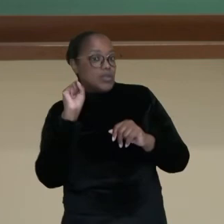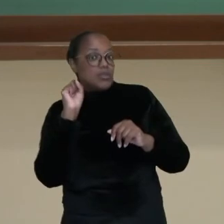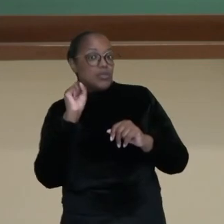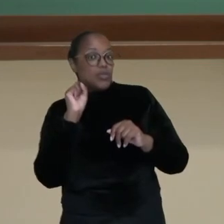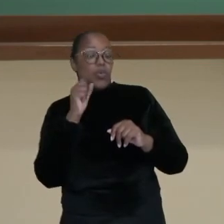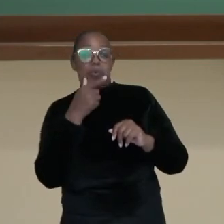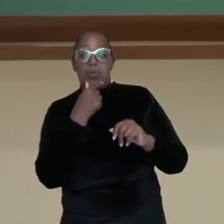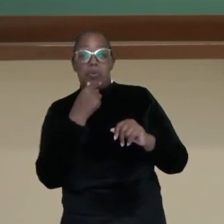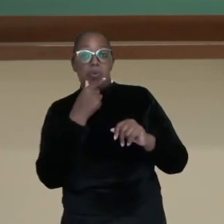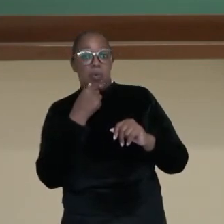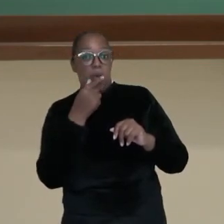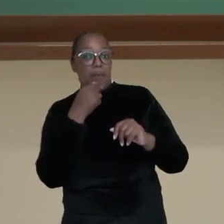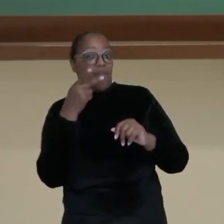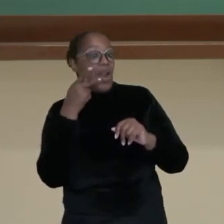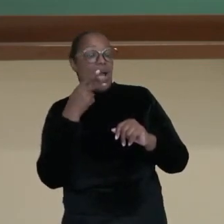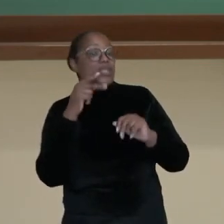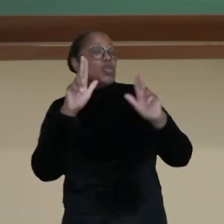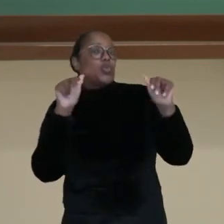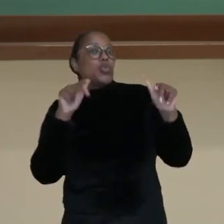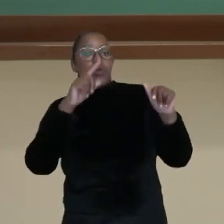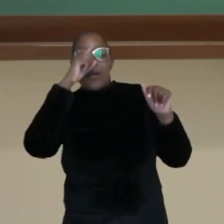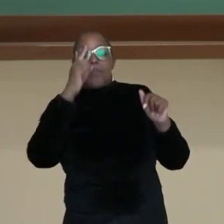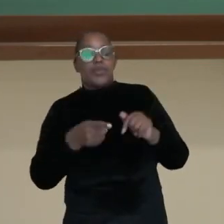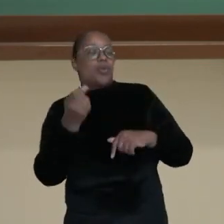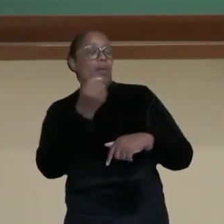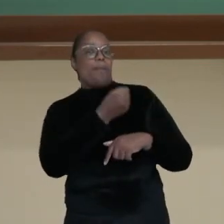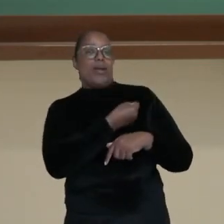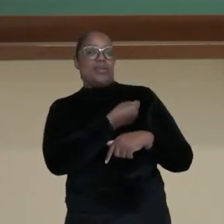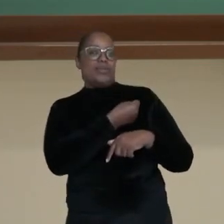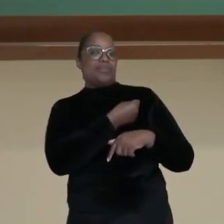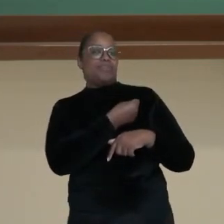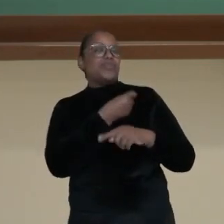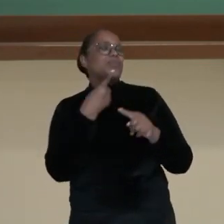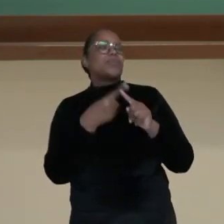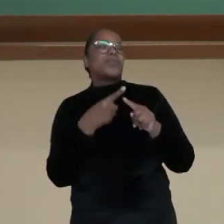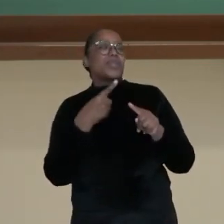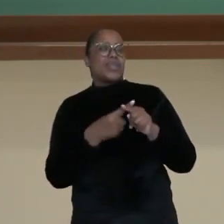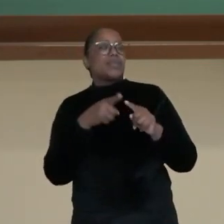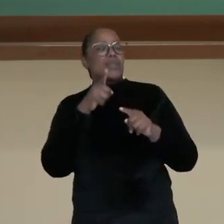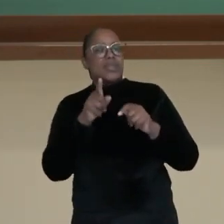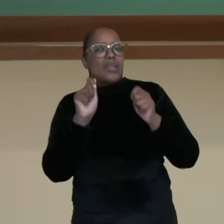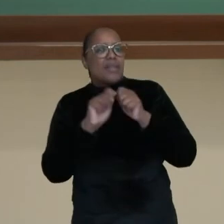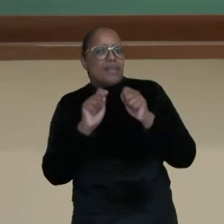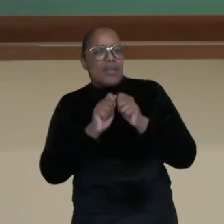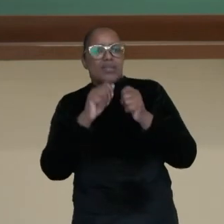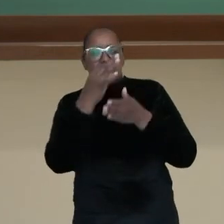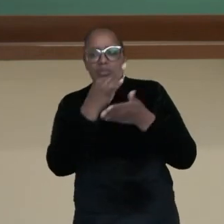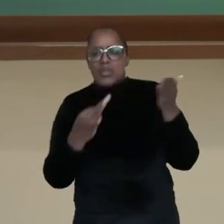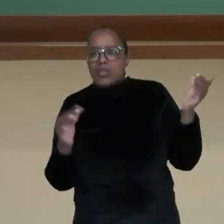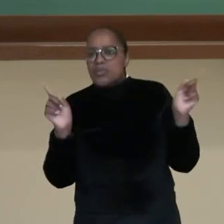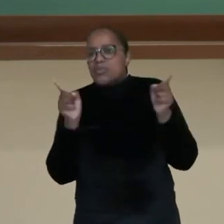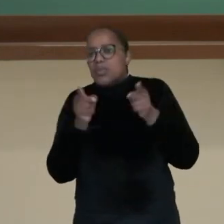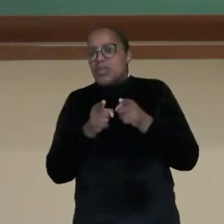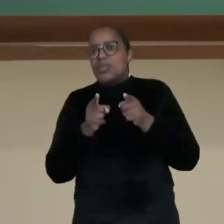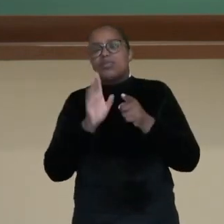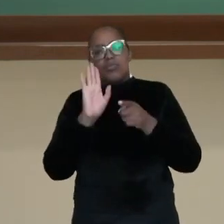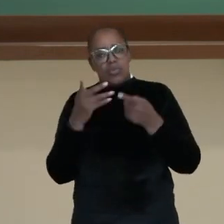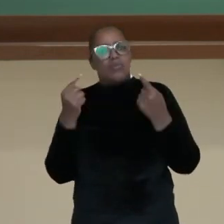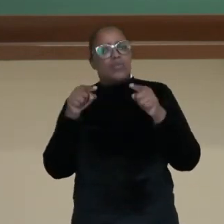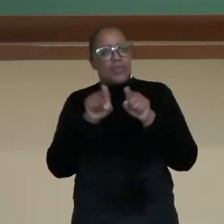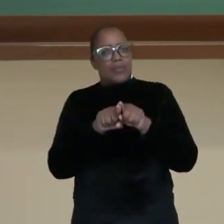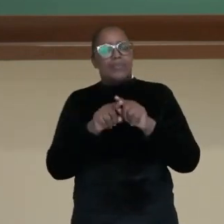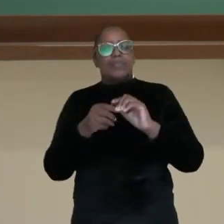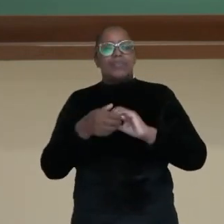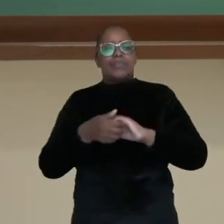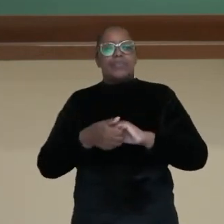Por que que há essa banalidade no mal nessas massas que ela viu na Alemanha? Escreva um pequeno textão sobre isso. É com você.